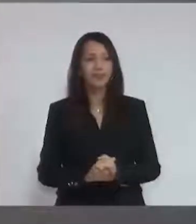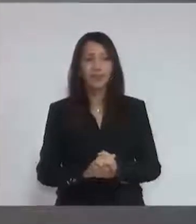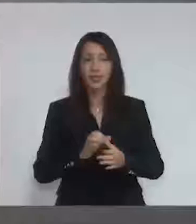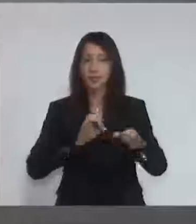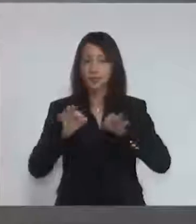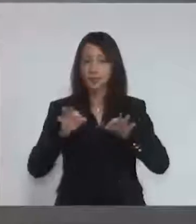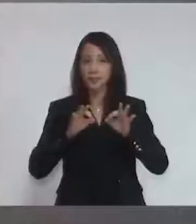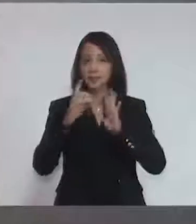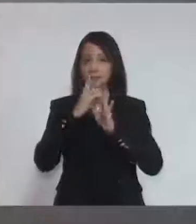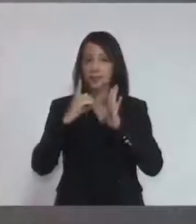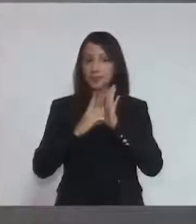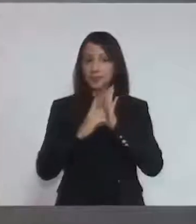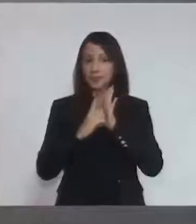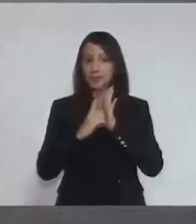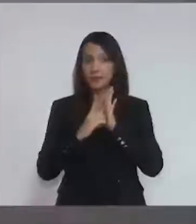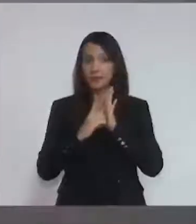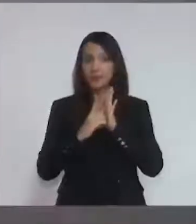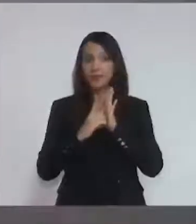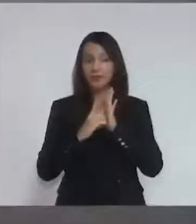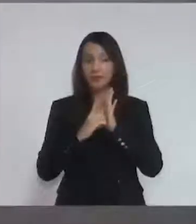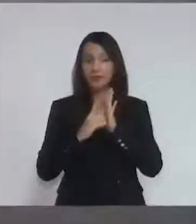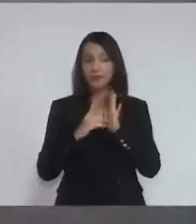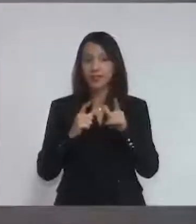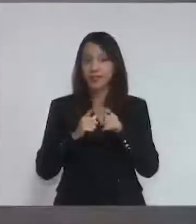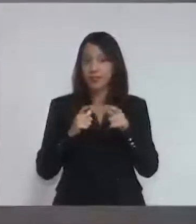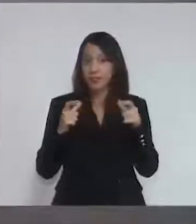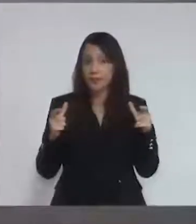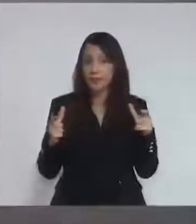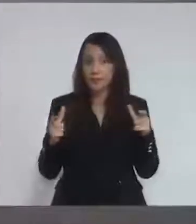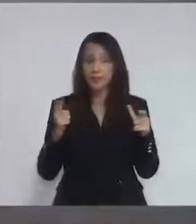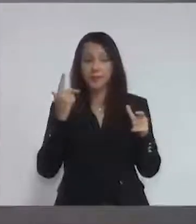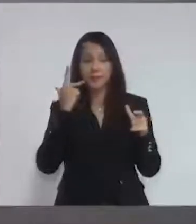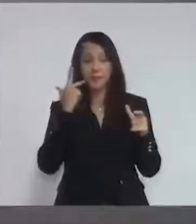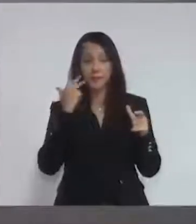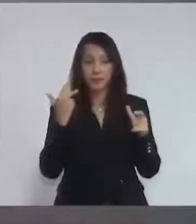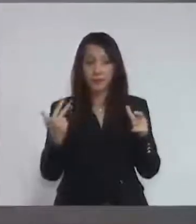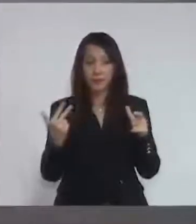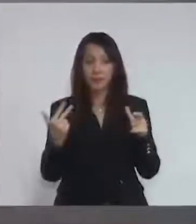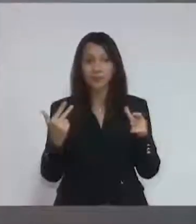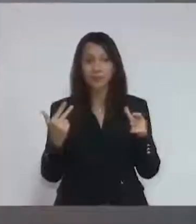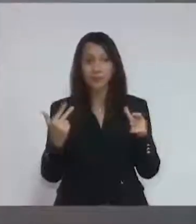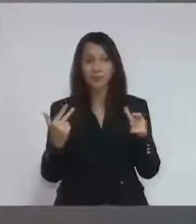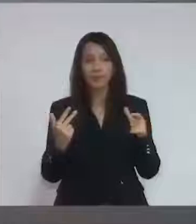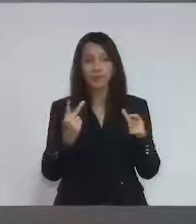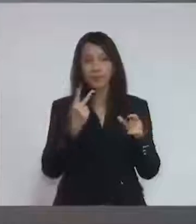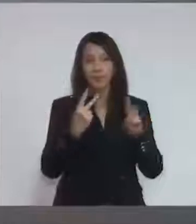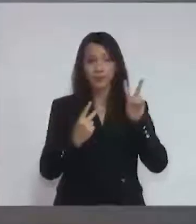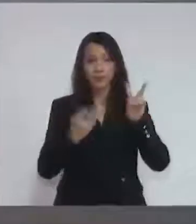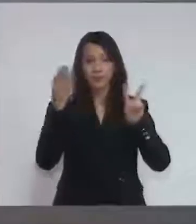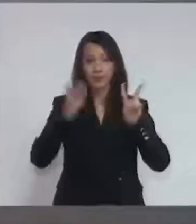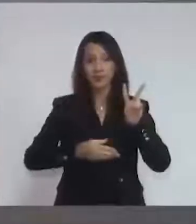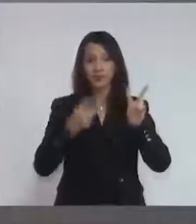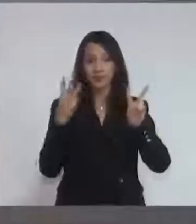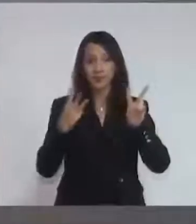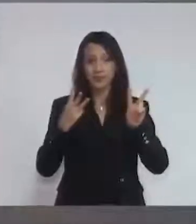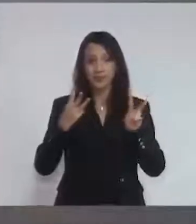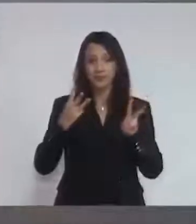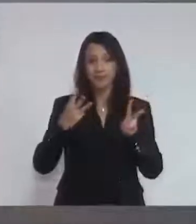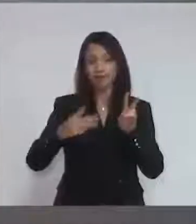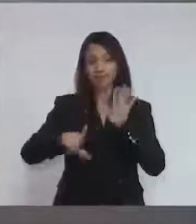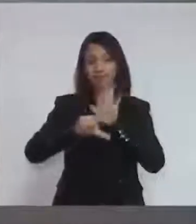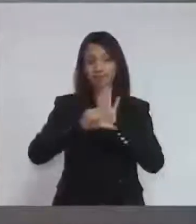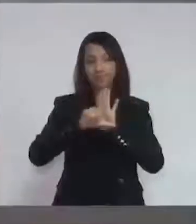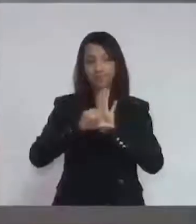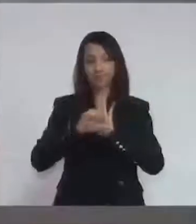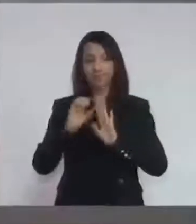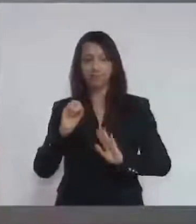Projeto de decreto é um projeto de maioria normal, né? O 2/3 é aquilo que está estabelecido na lei